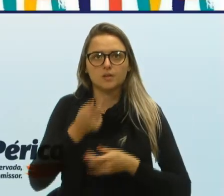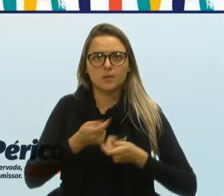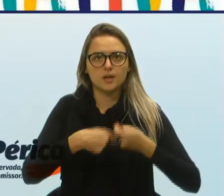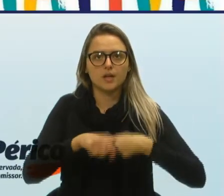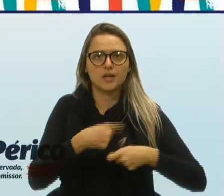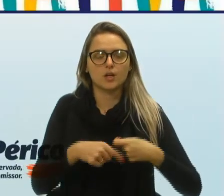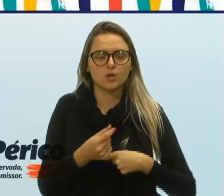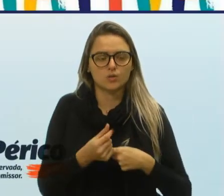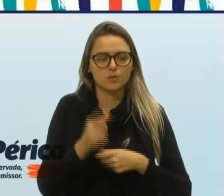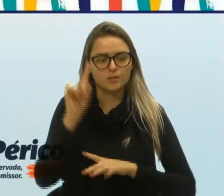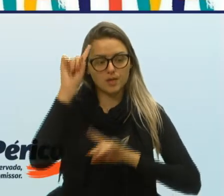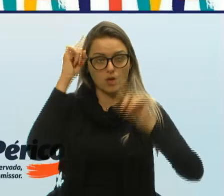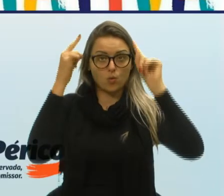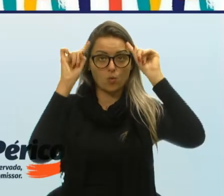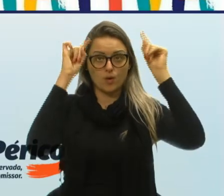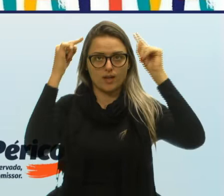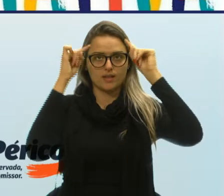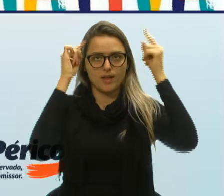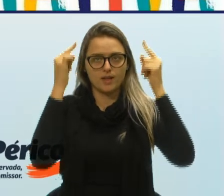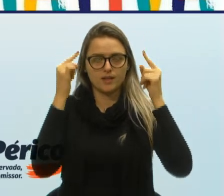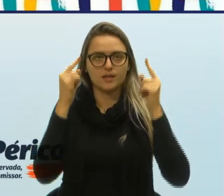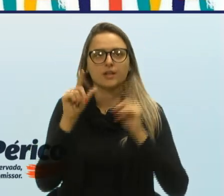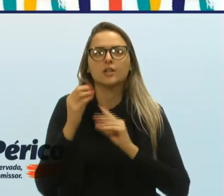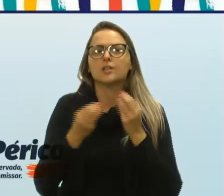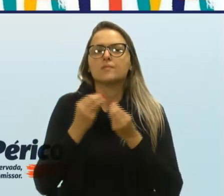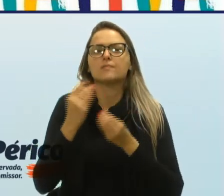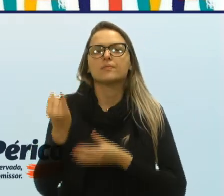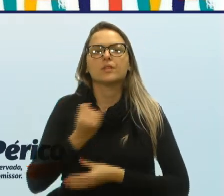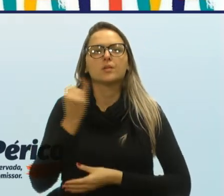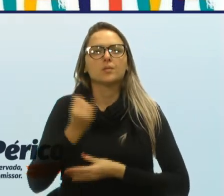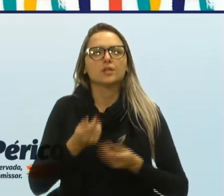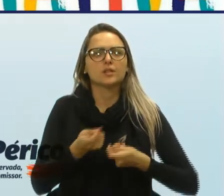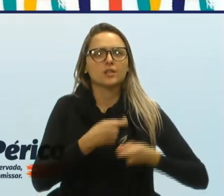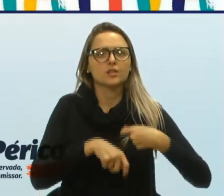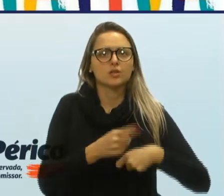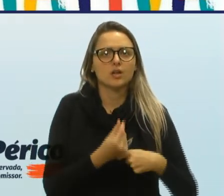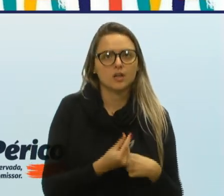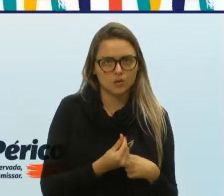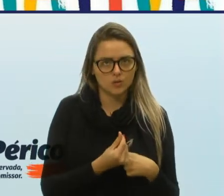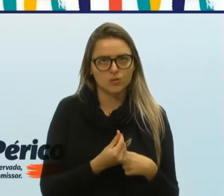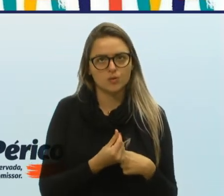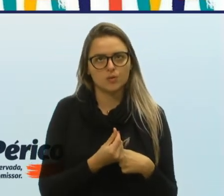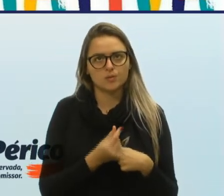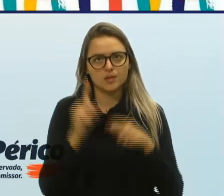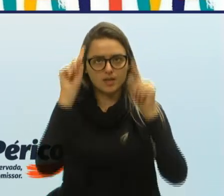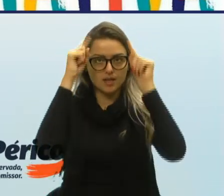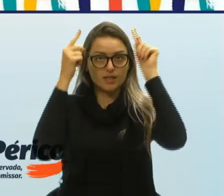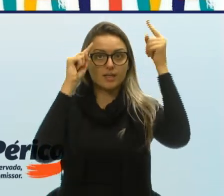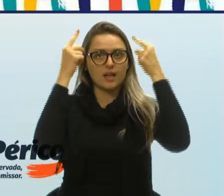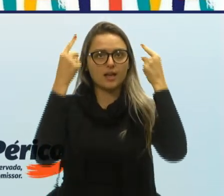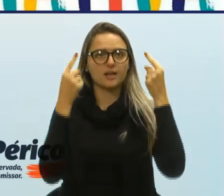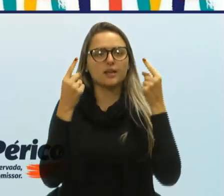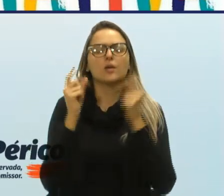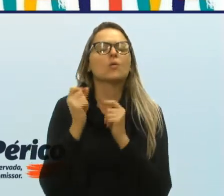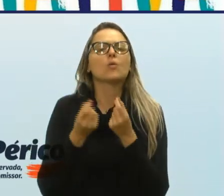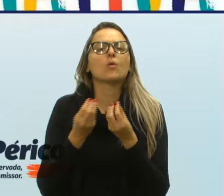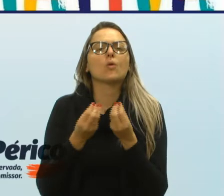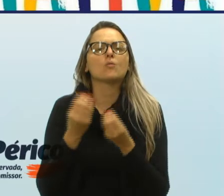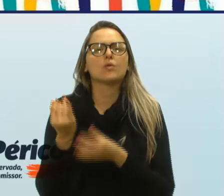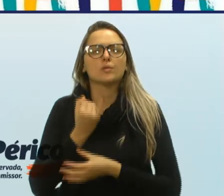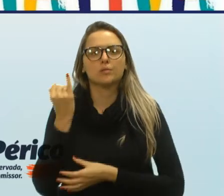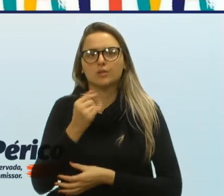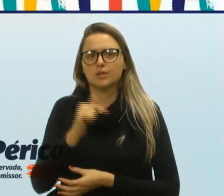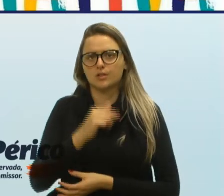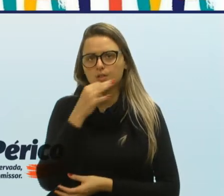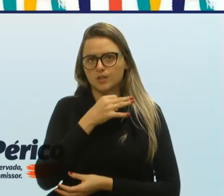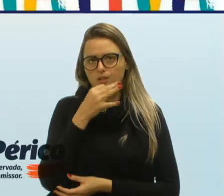é, qual é a importância da economia criativa para o município de Caxias do Sul? Tem duas